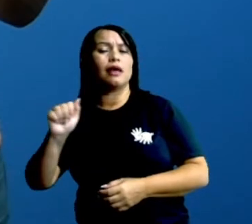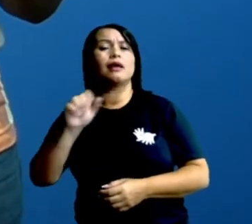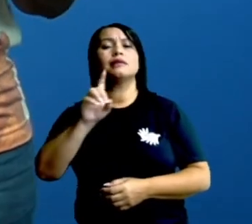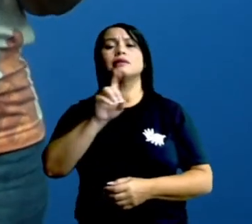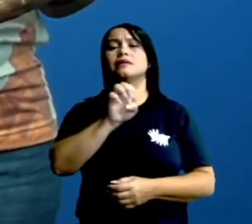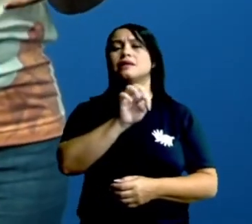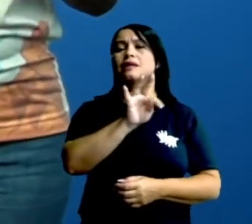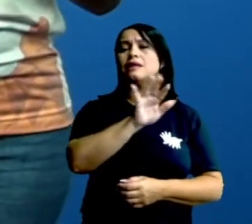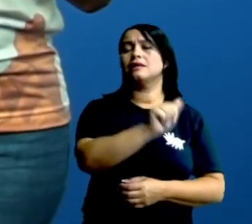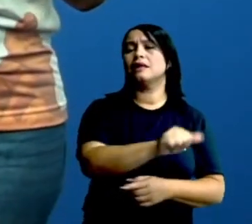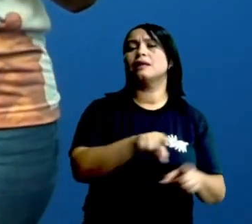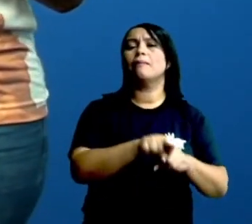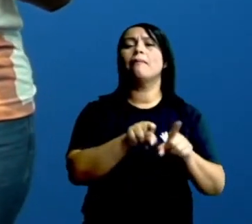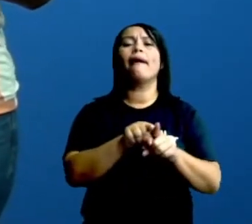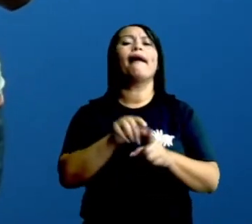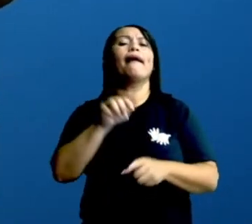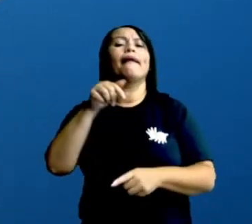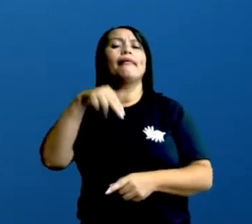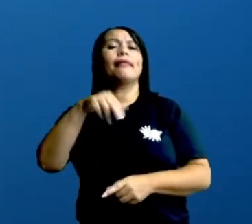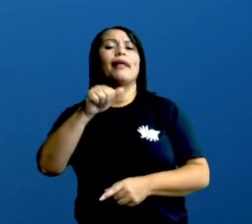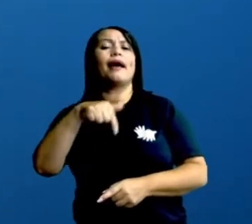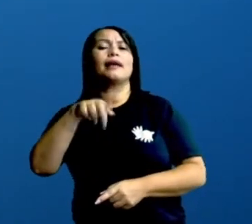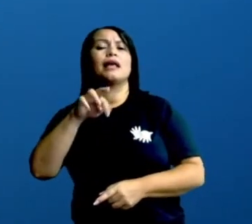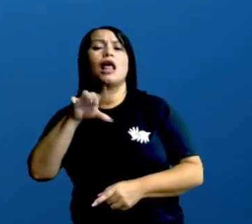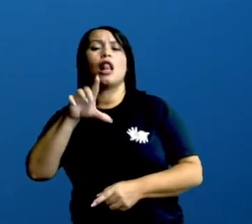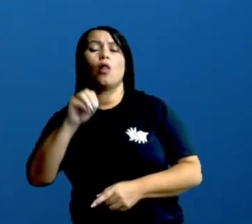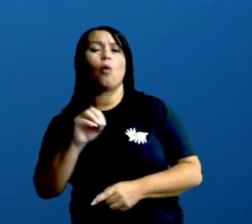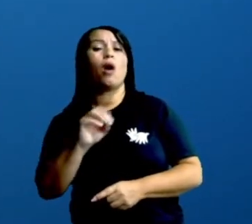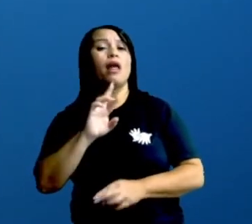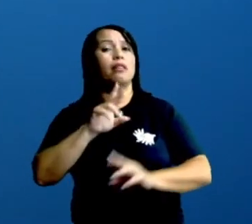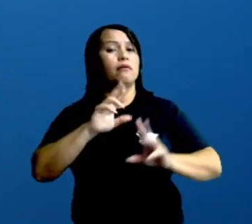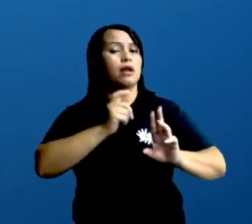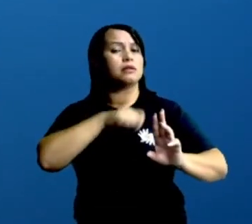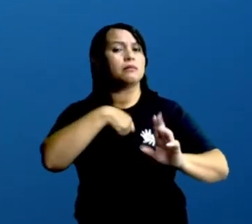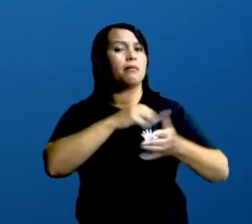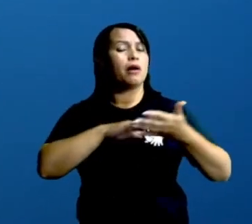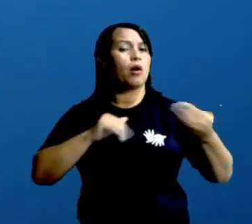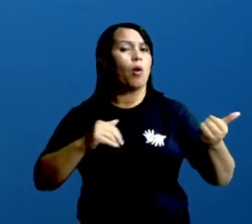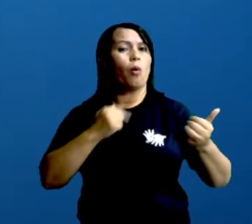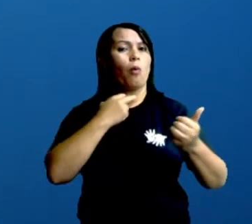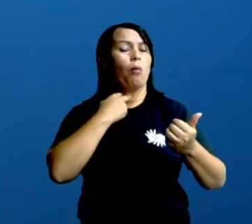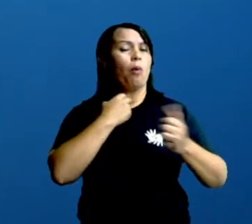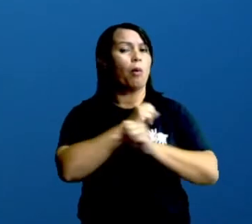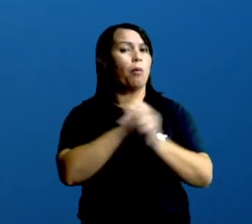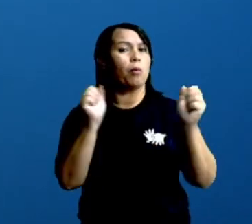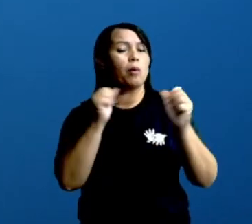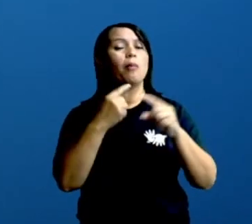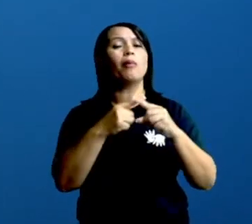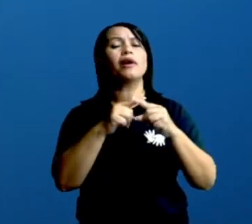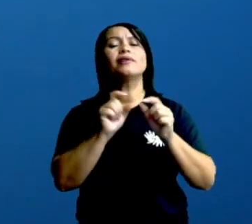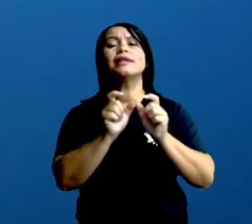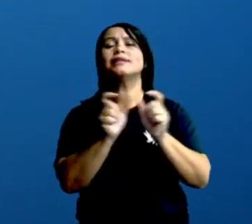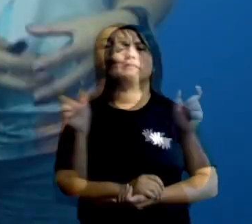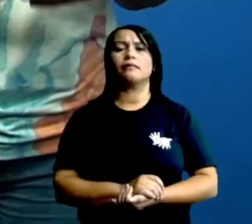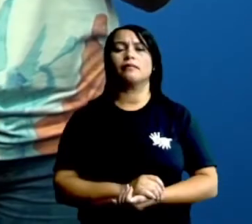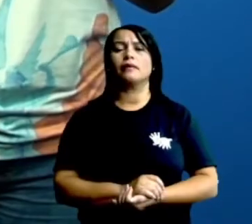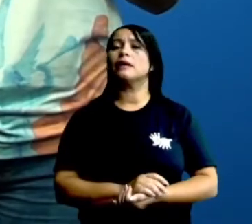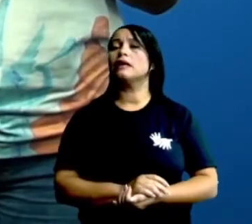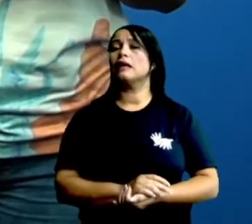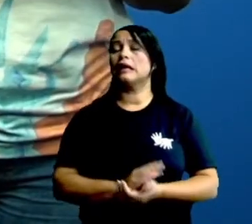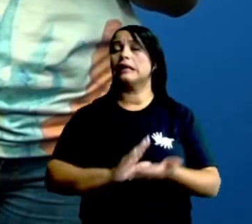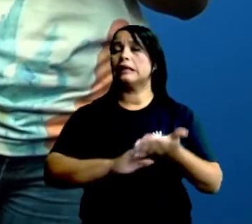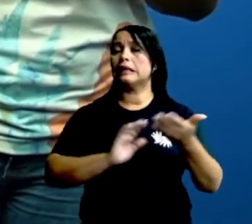naquilo. Em espanhol, isso não é possível. Sempre vai ser separado.